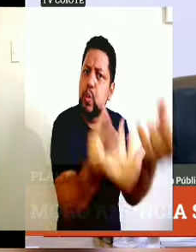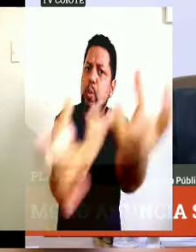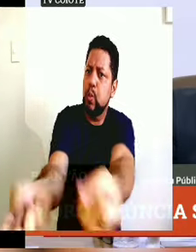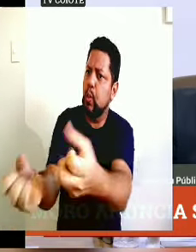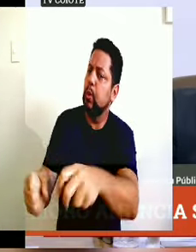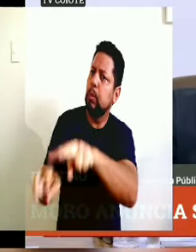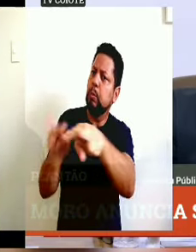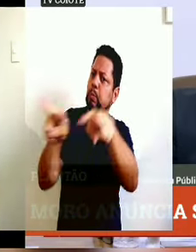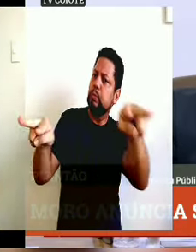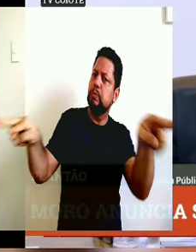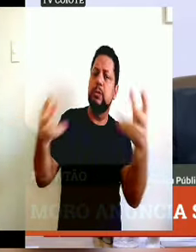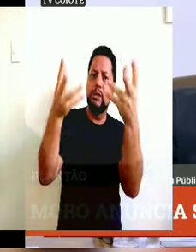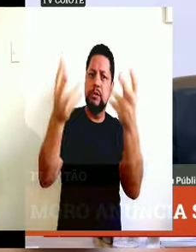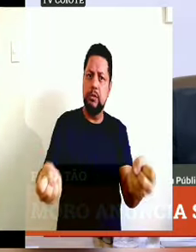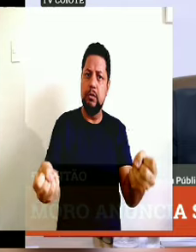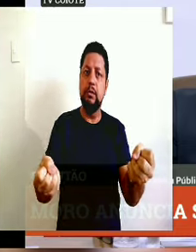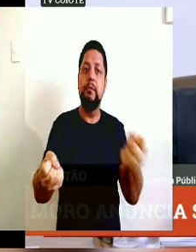via como